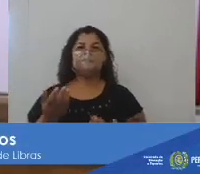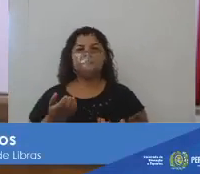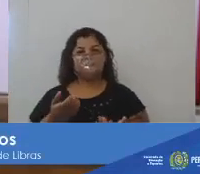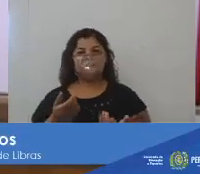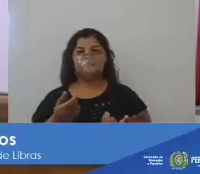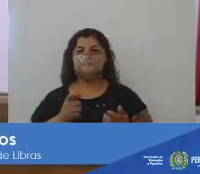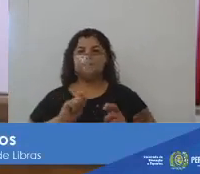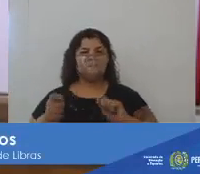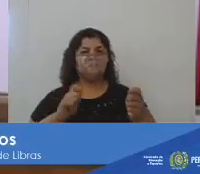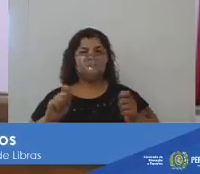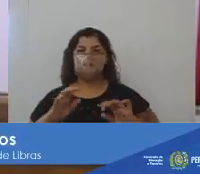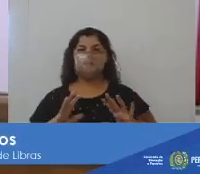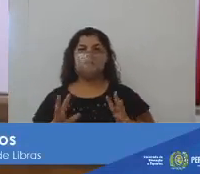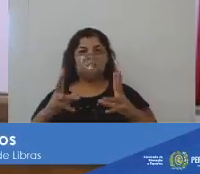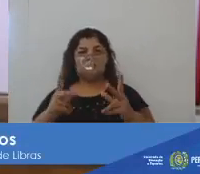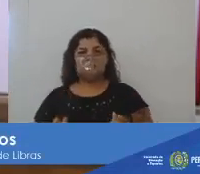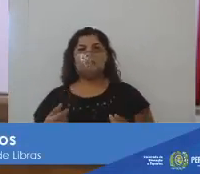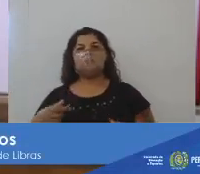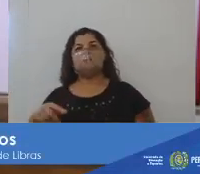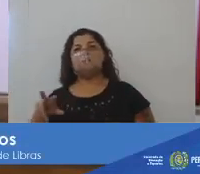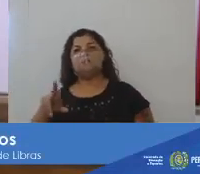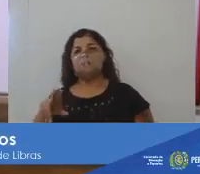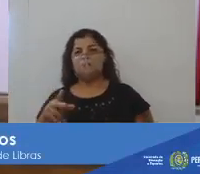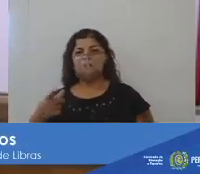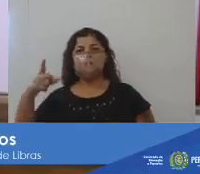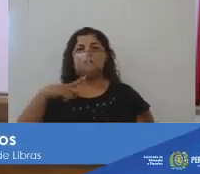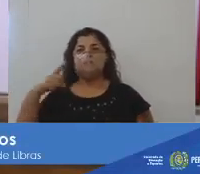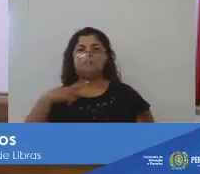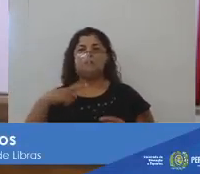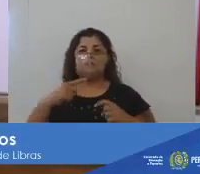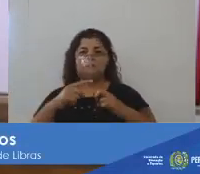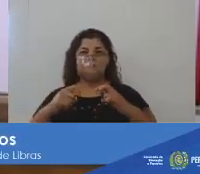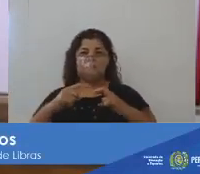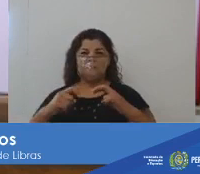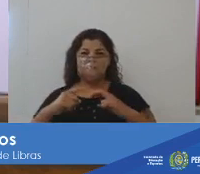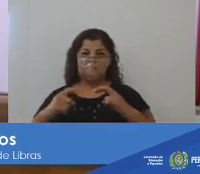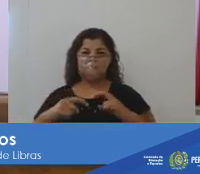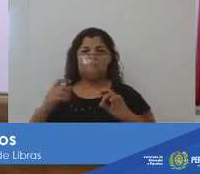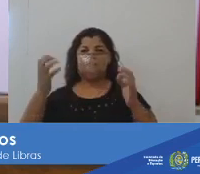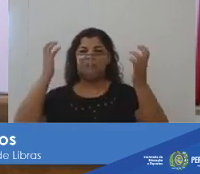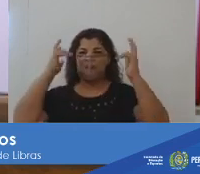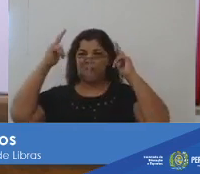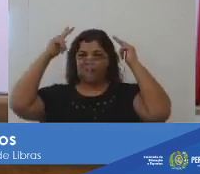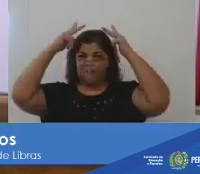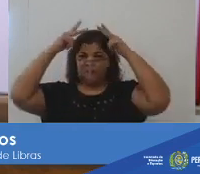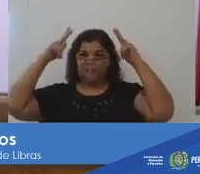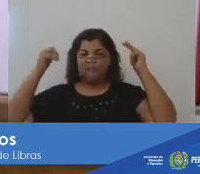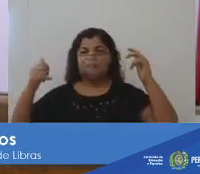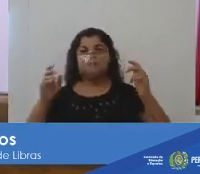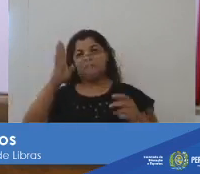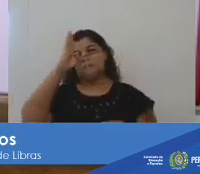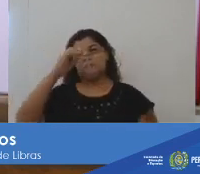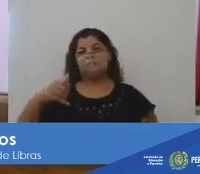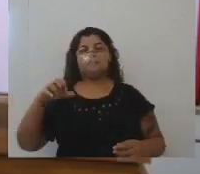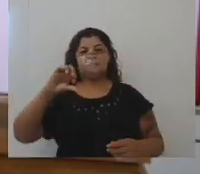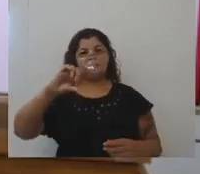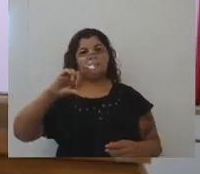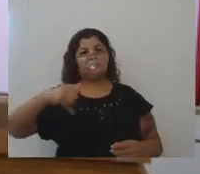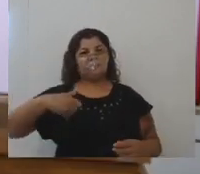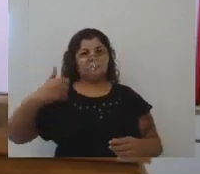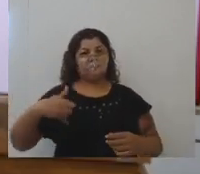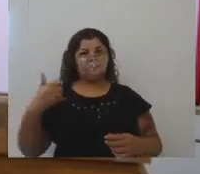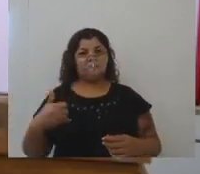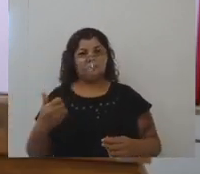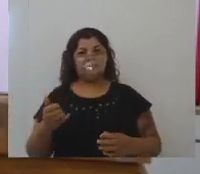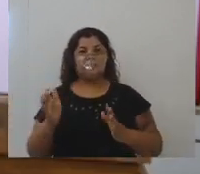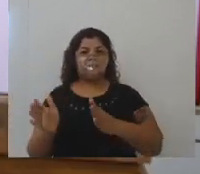anos que faz trabalhos temporários como manicure e cabeleireira e uma sobrinha de 9 anos. Enquadrado desde 2015 na categoria dos que